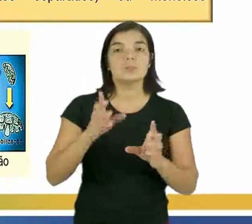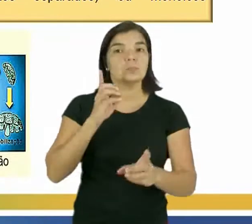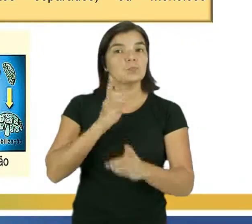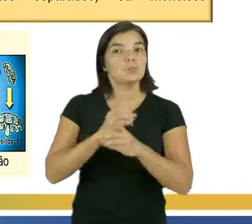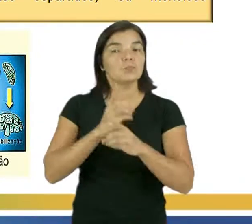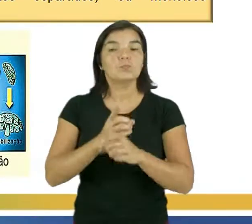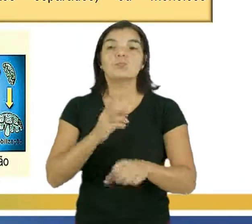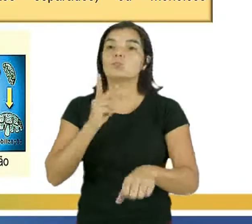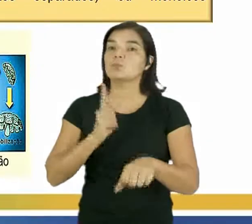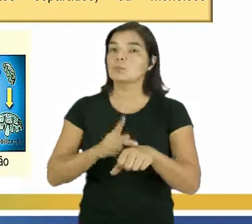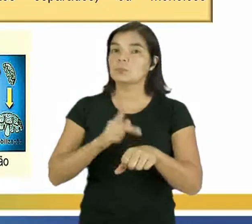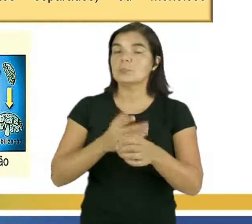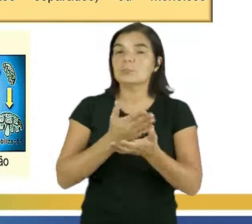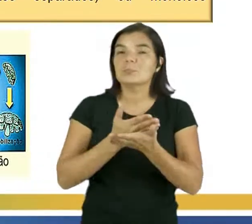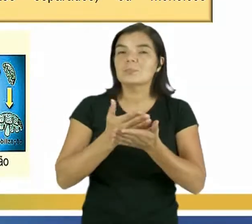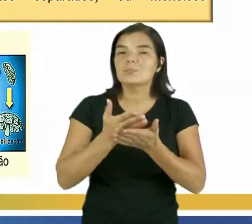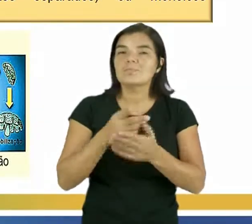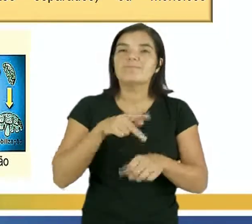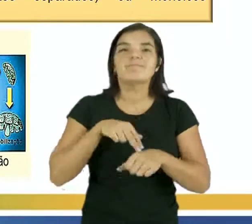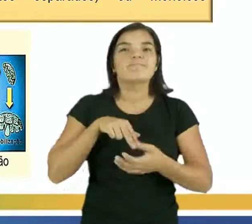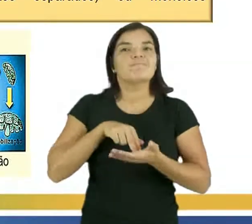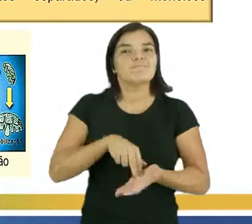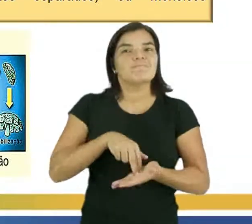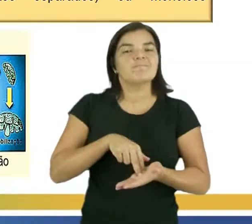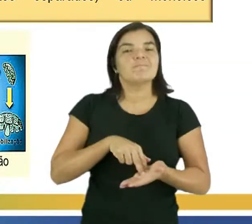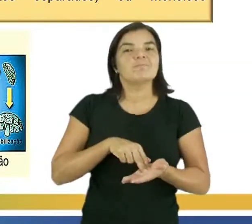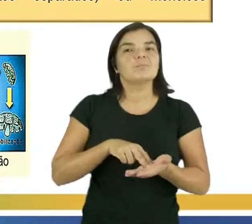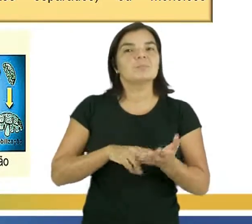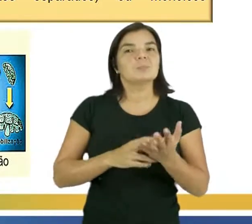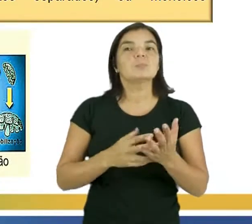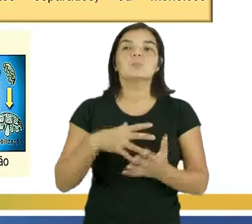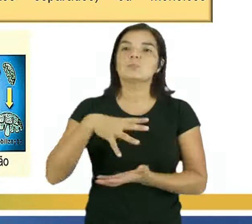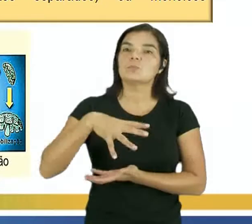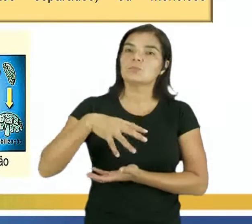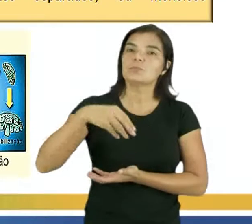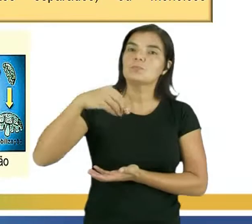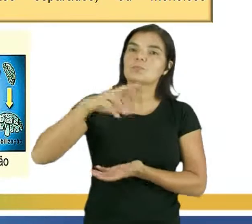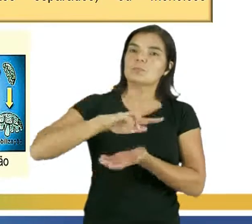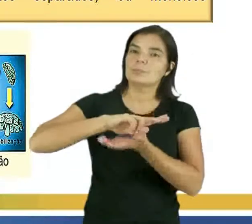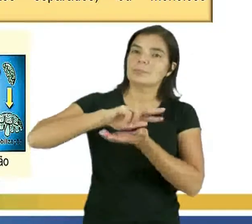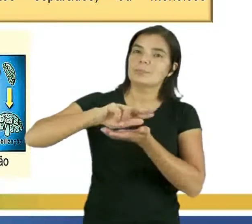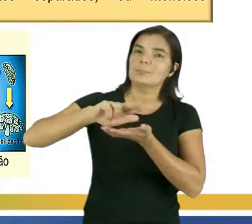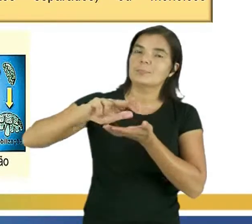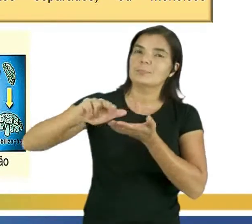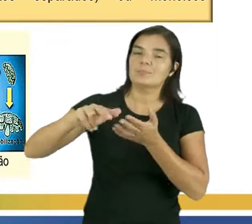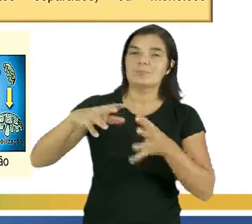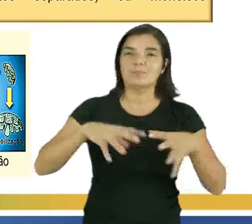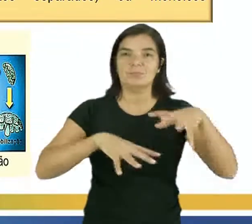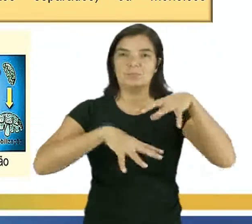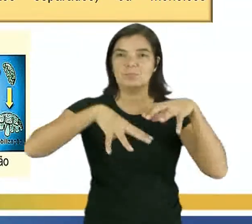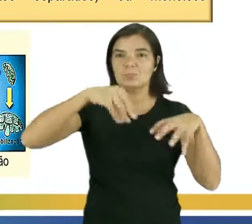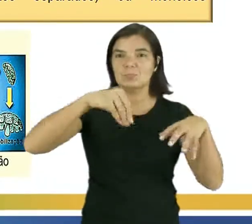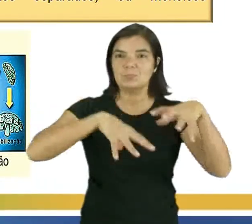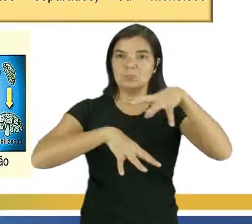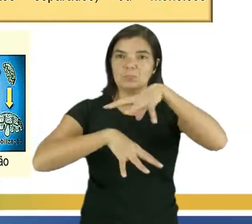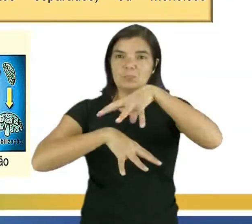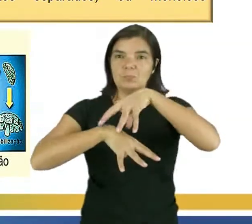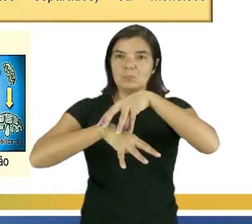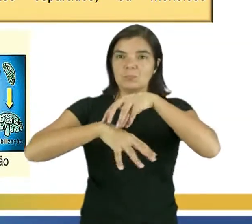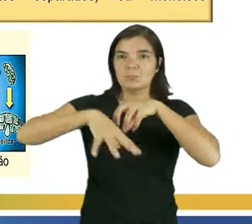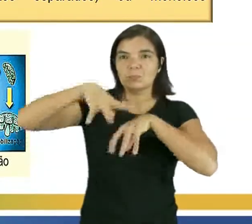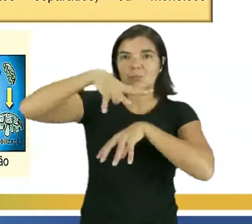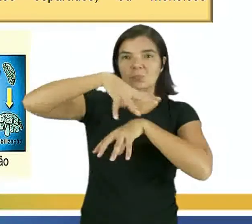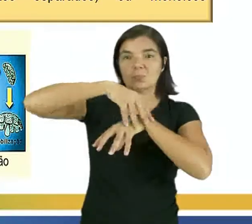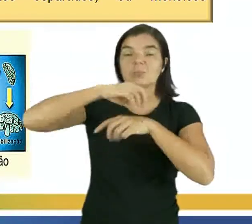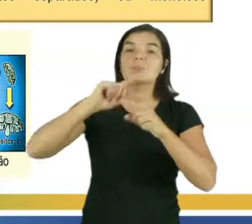um substrato, começam a se fixar e aí então se formam várias medusas, uma acima da outra. Por que uma acima da